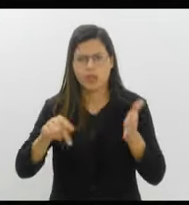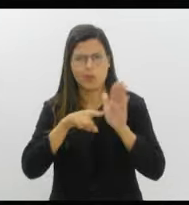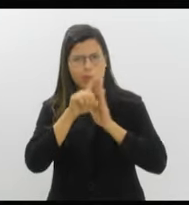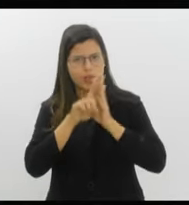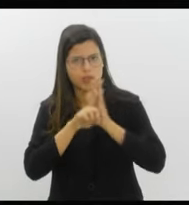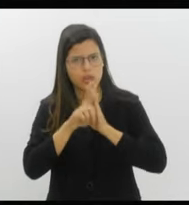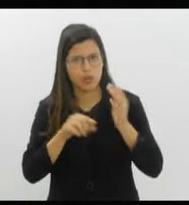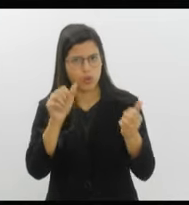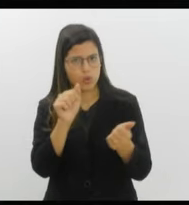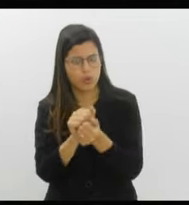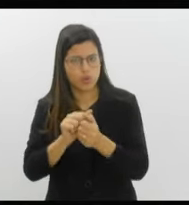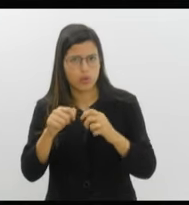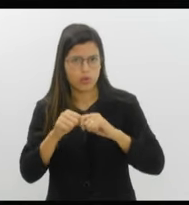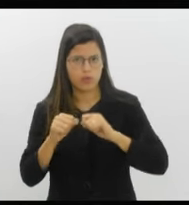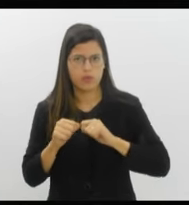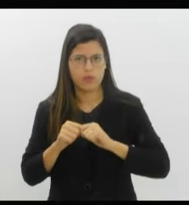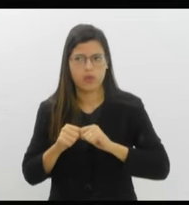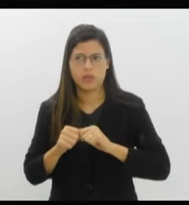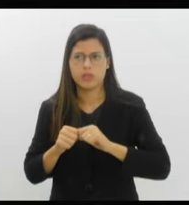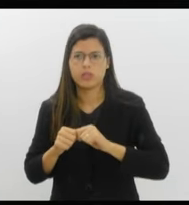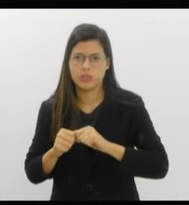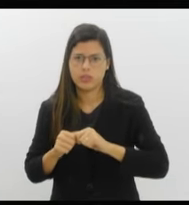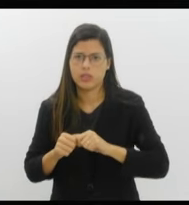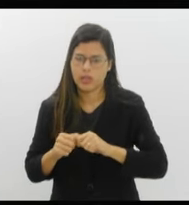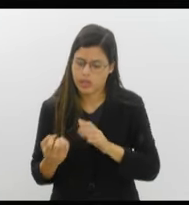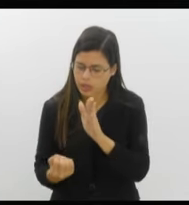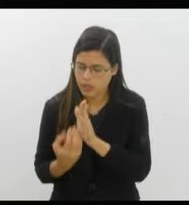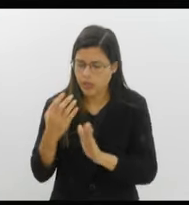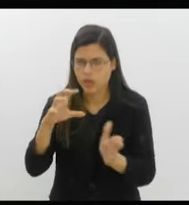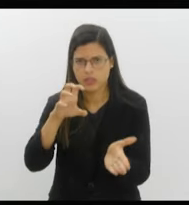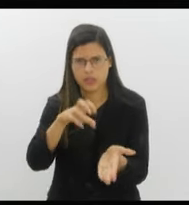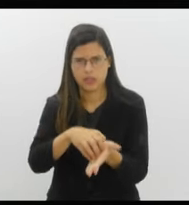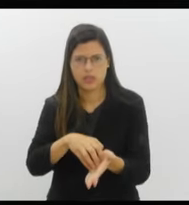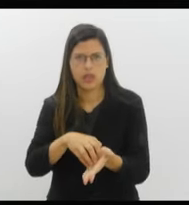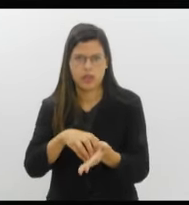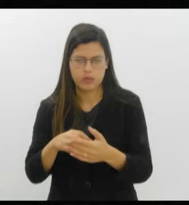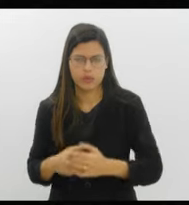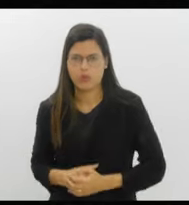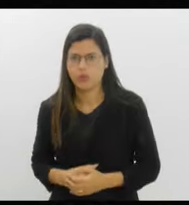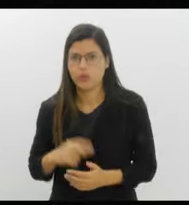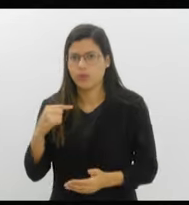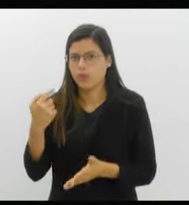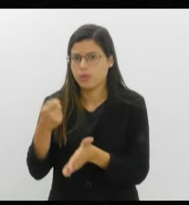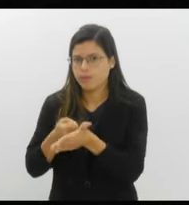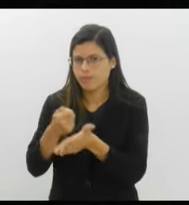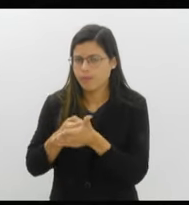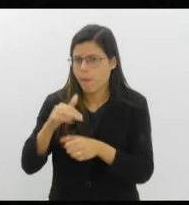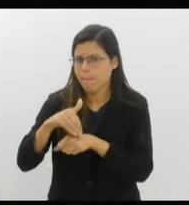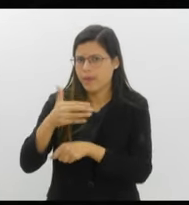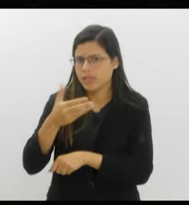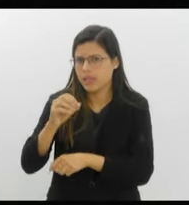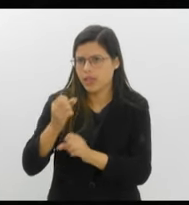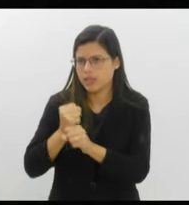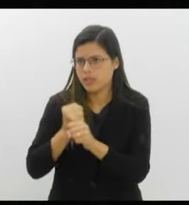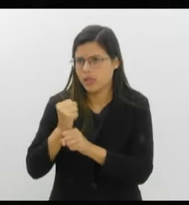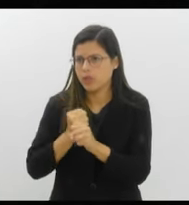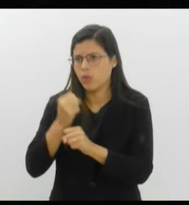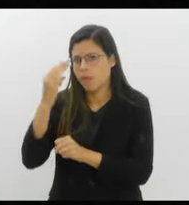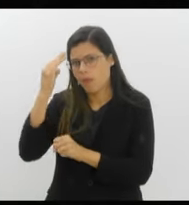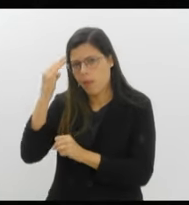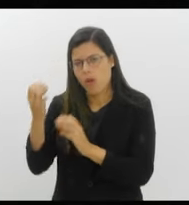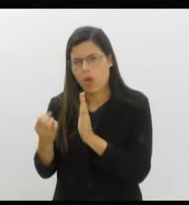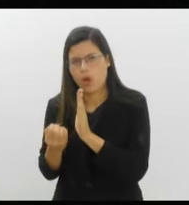pesquisadores que estão juntos para fazer a concepção desse Centro de Memória, Verdade e Justiça. A gente está nessa luta há mais de 10 anos, memória constrói